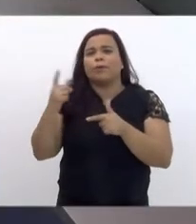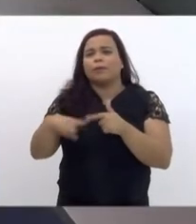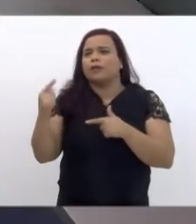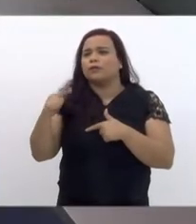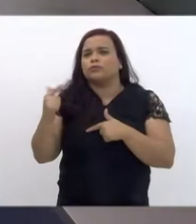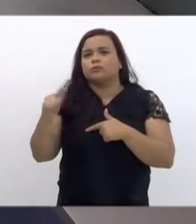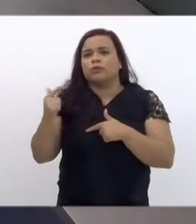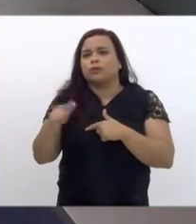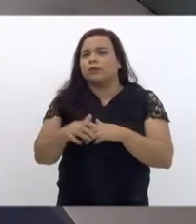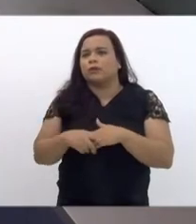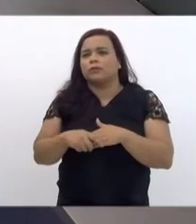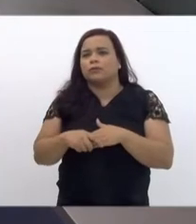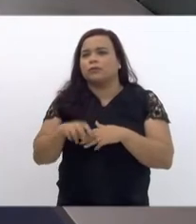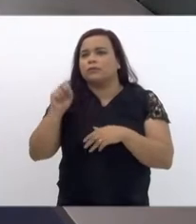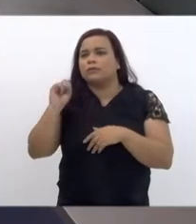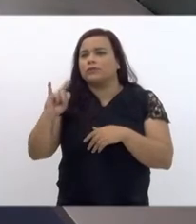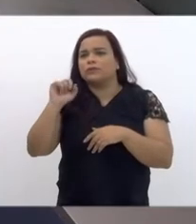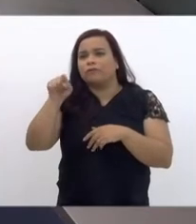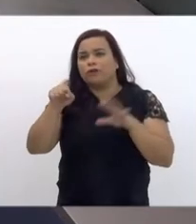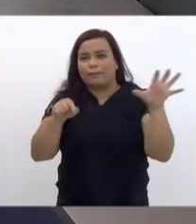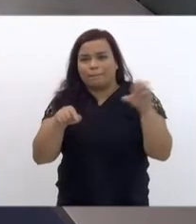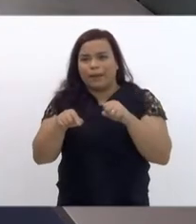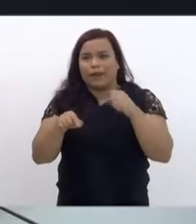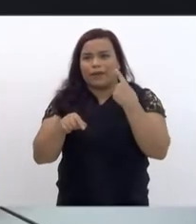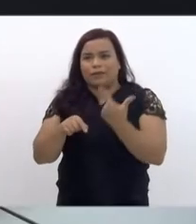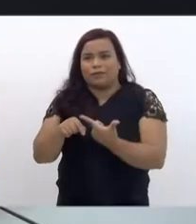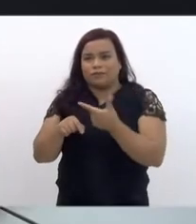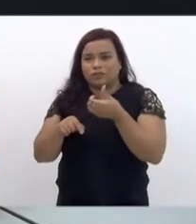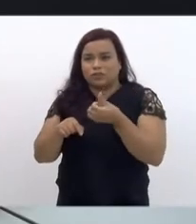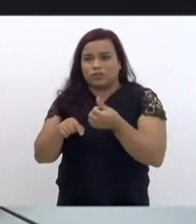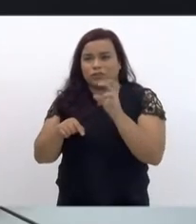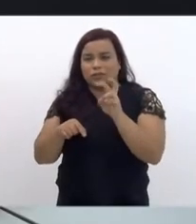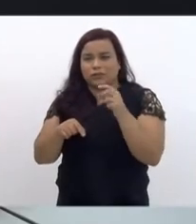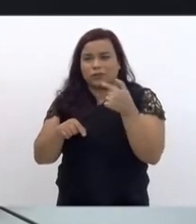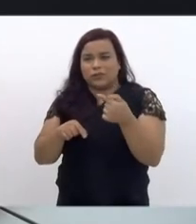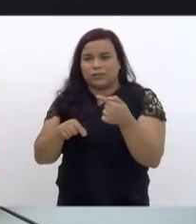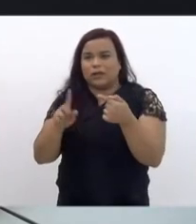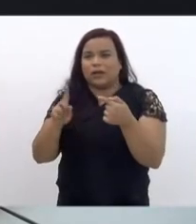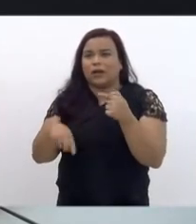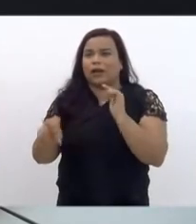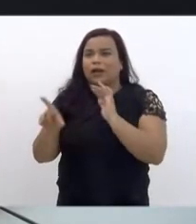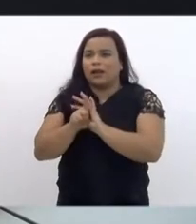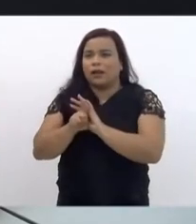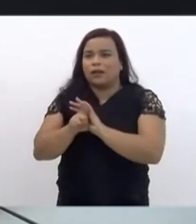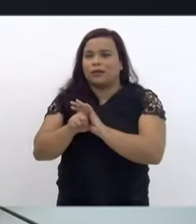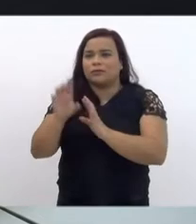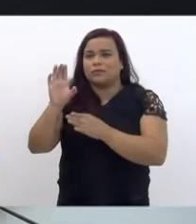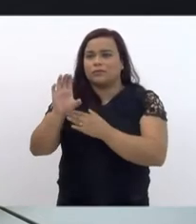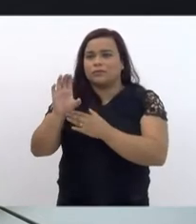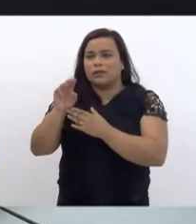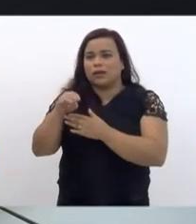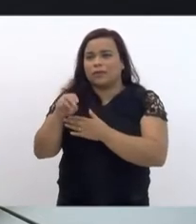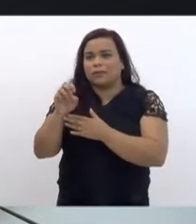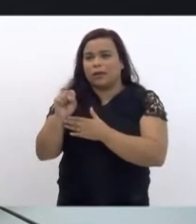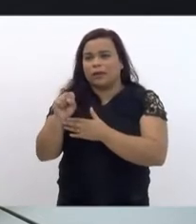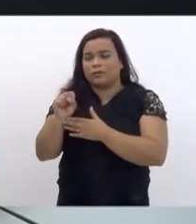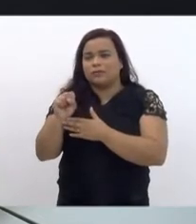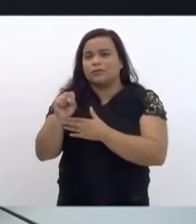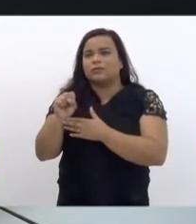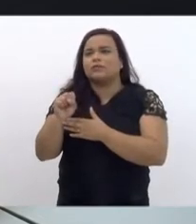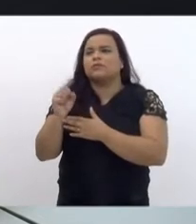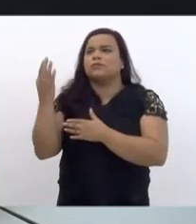só. Se você pegar a 2657, Mink, que é a lei do ICMS. É de 26